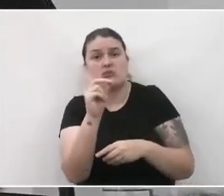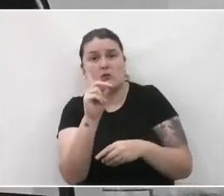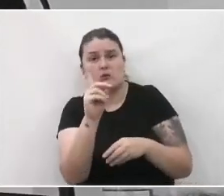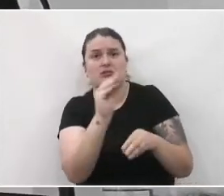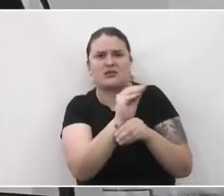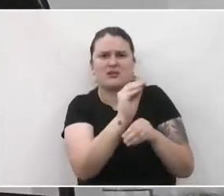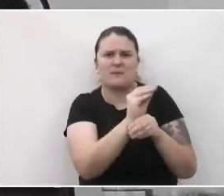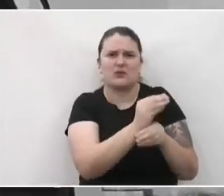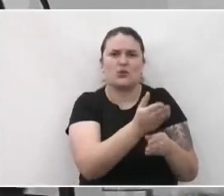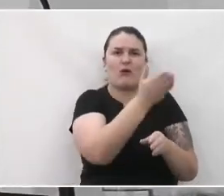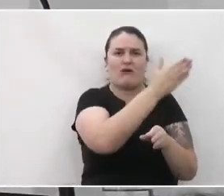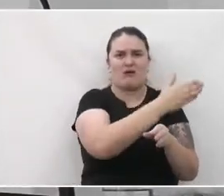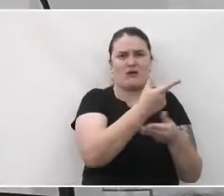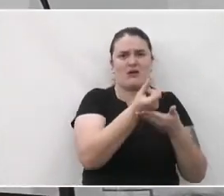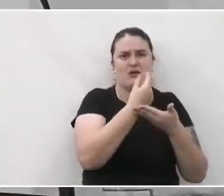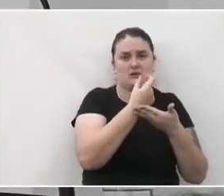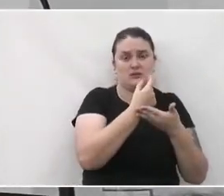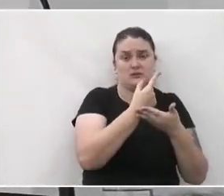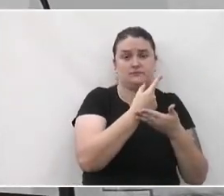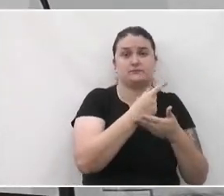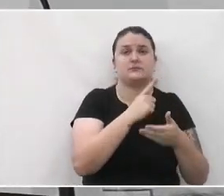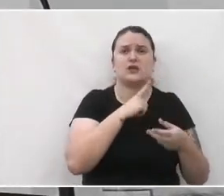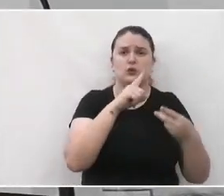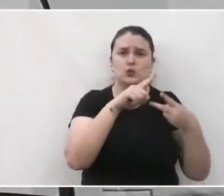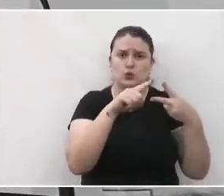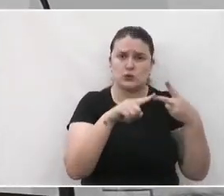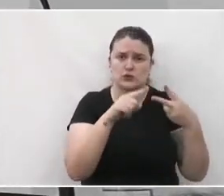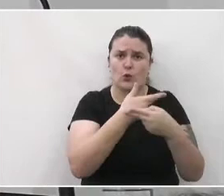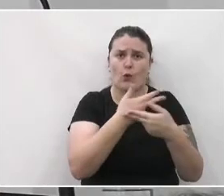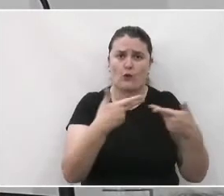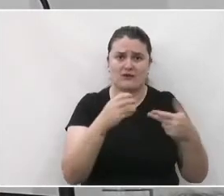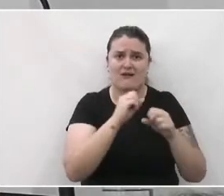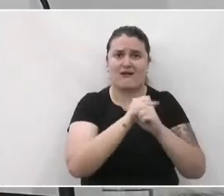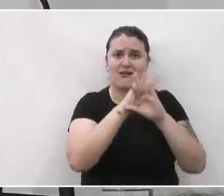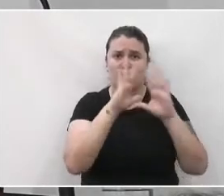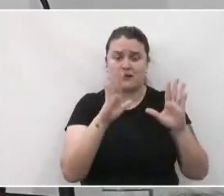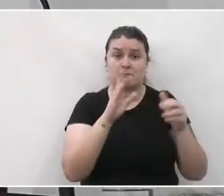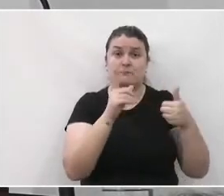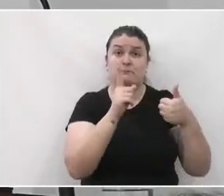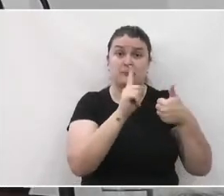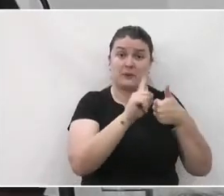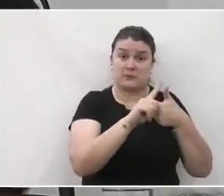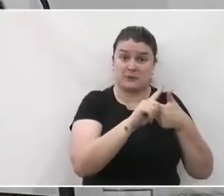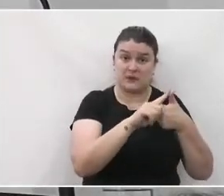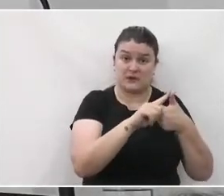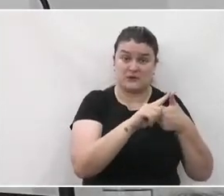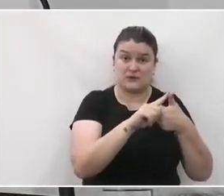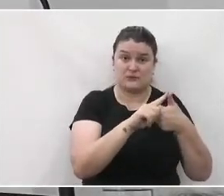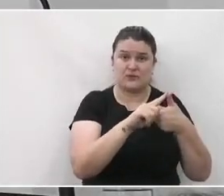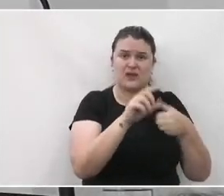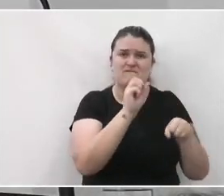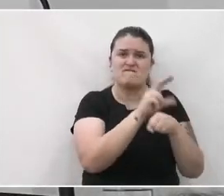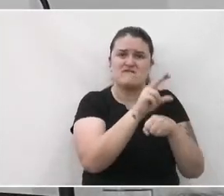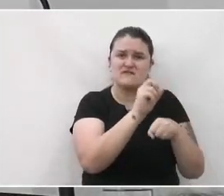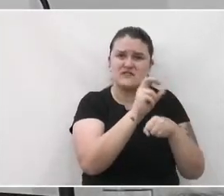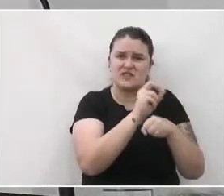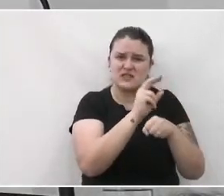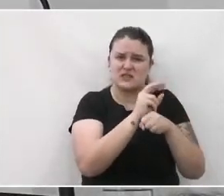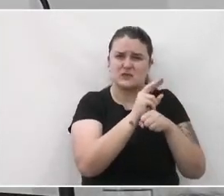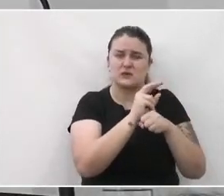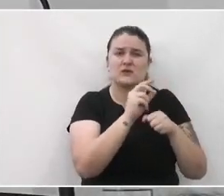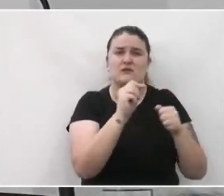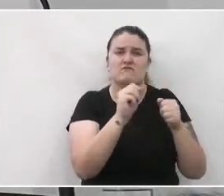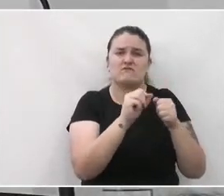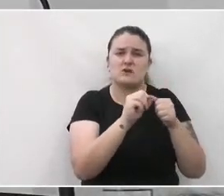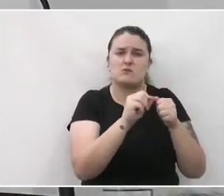Nós temos duas coisas bem claras com relação a esse vírus. Uma, que ele faz um processo de